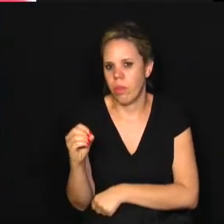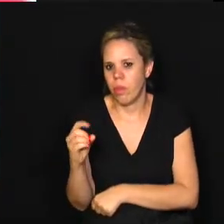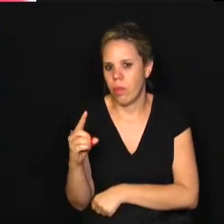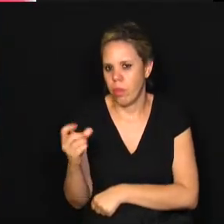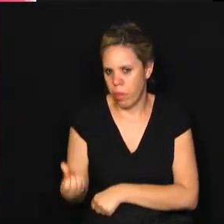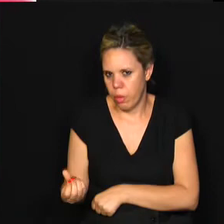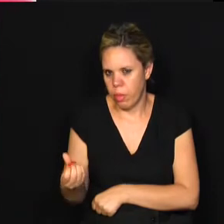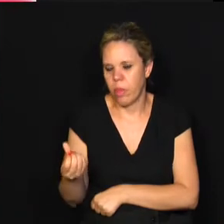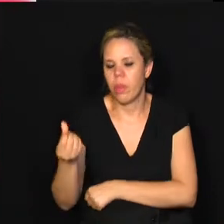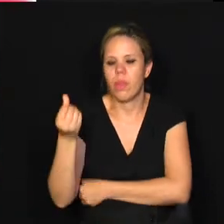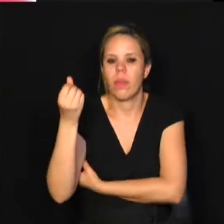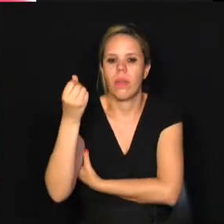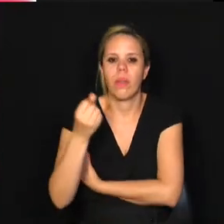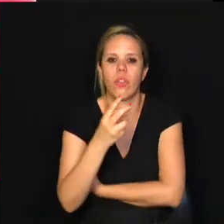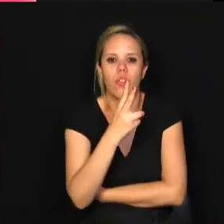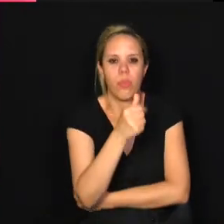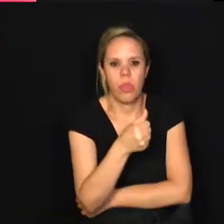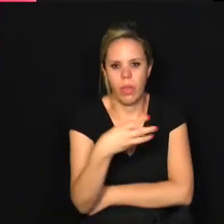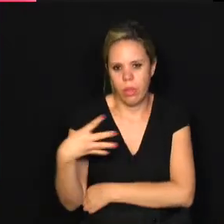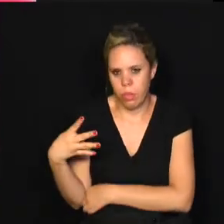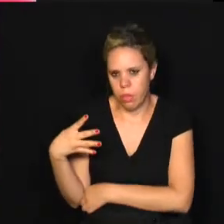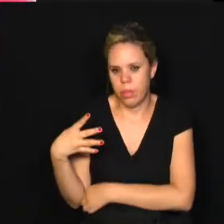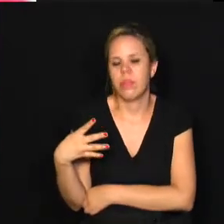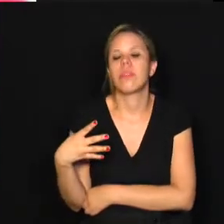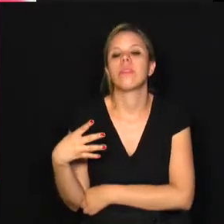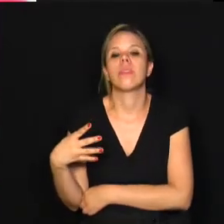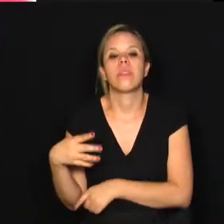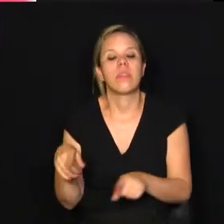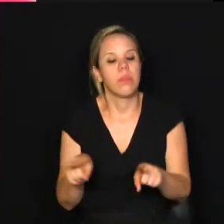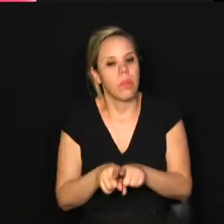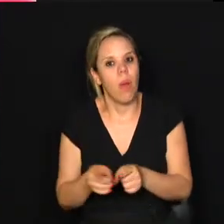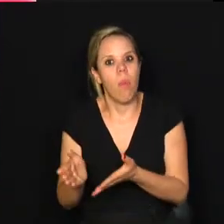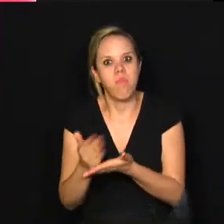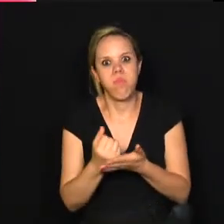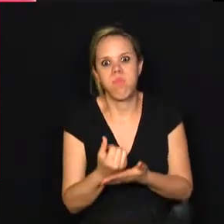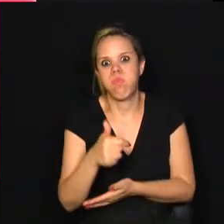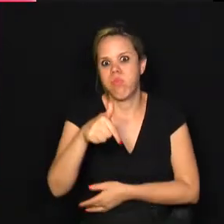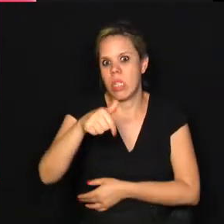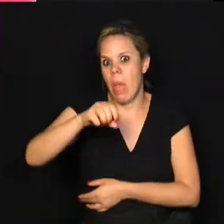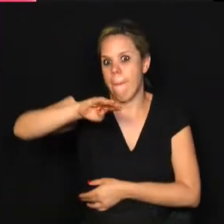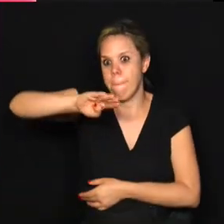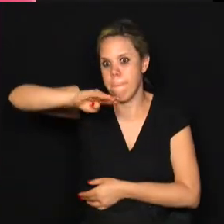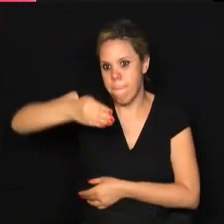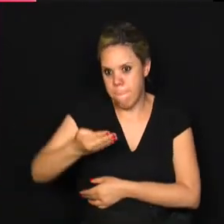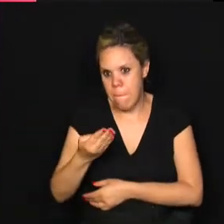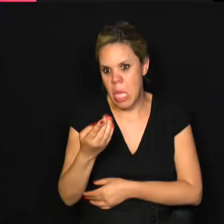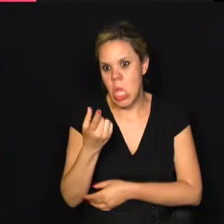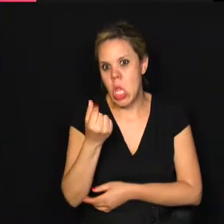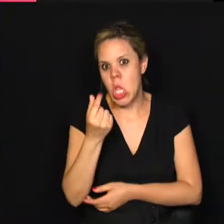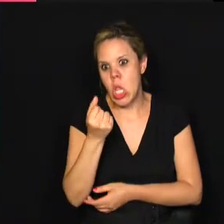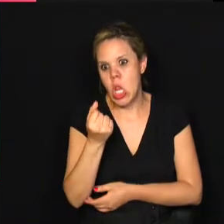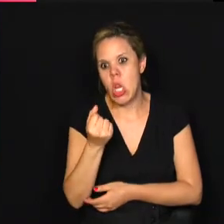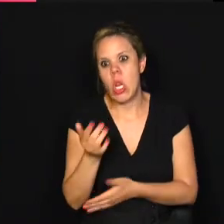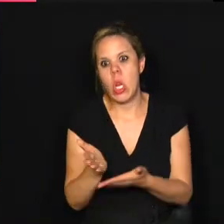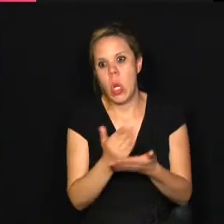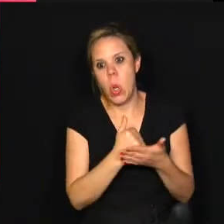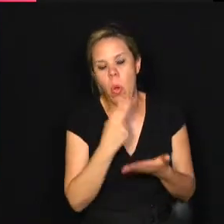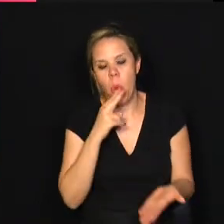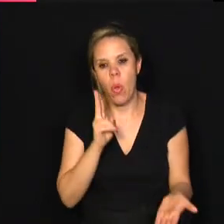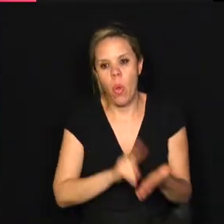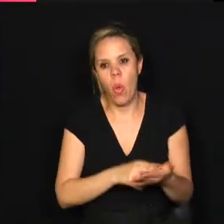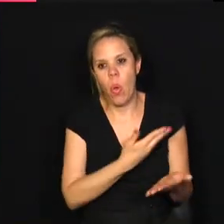2016, entre 2014 e 2016, foram retirados mais de 7 bilhões das contas do Correio para a conta do